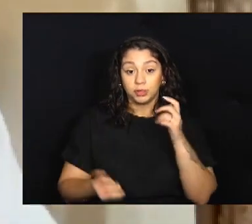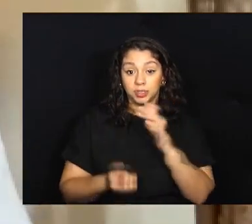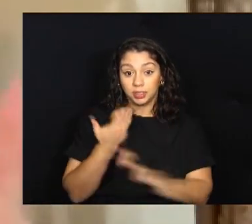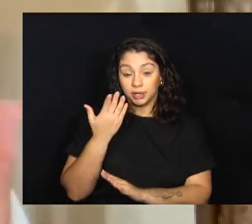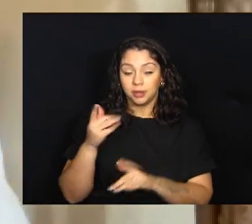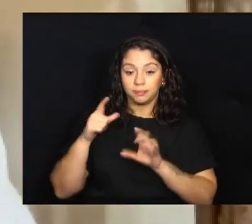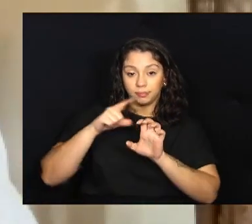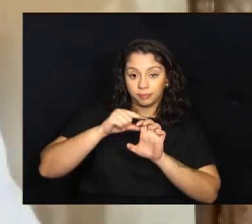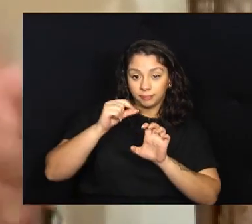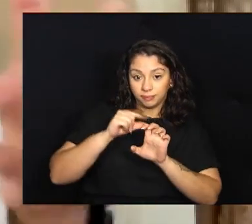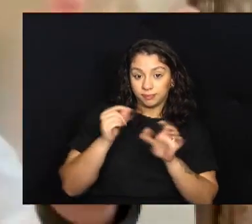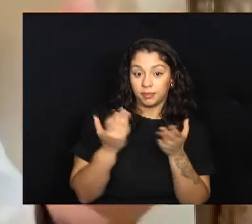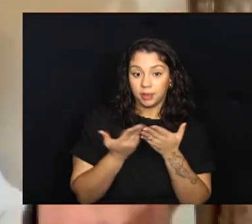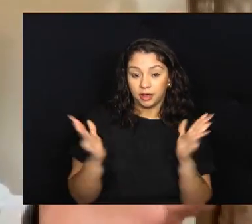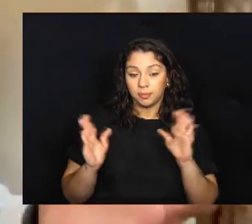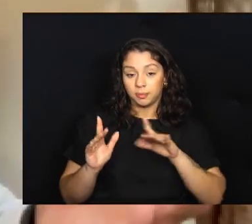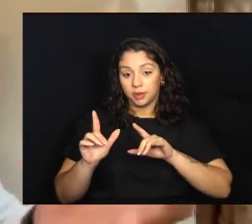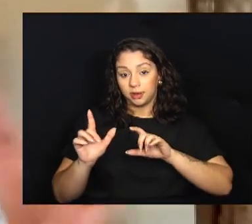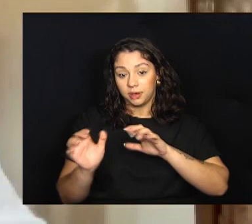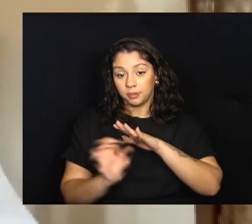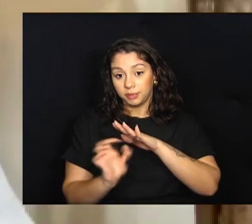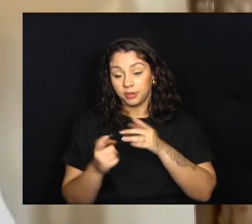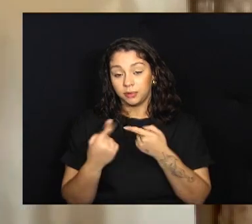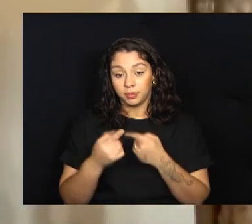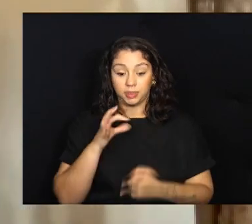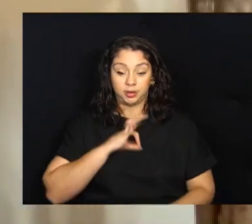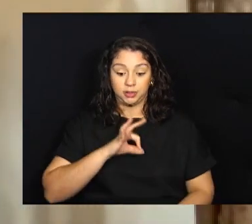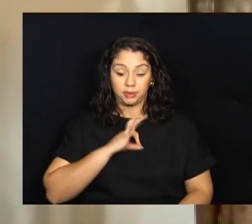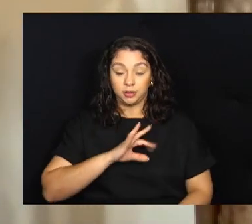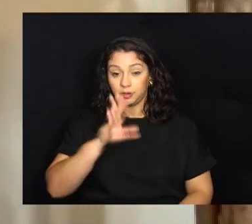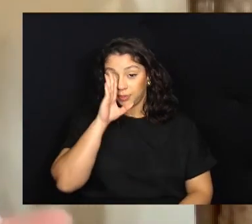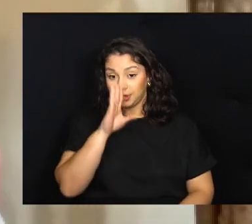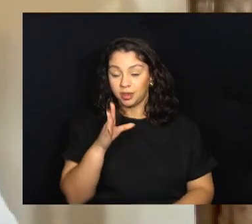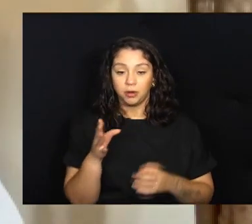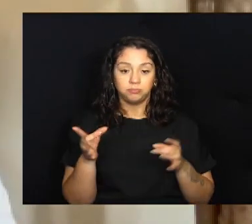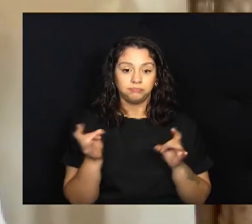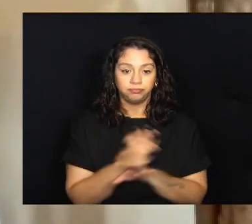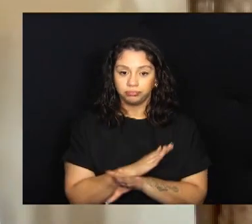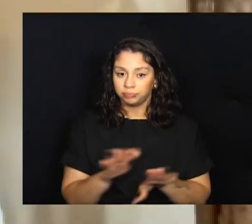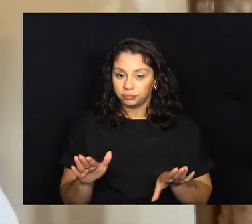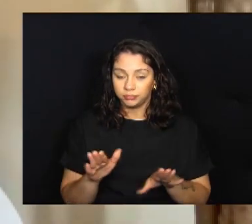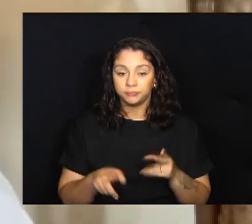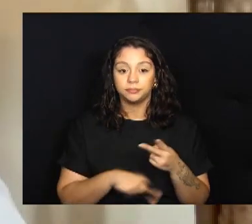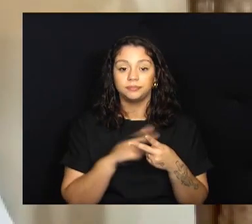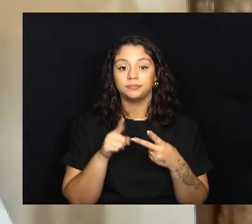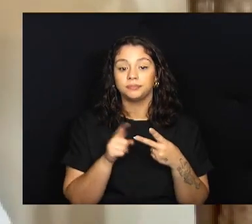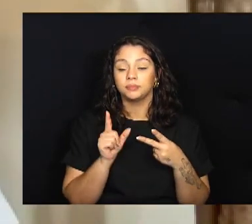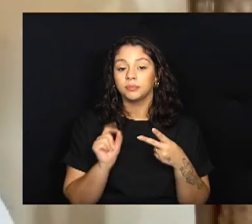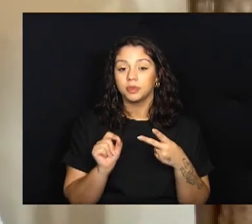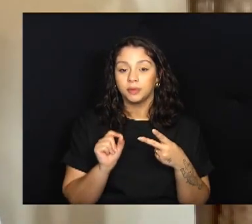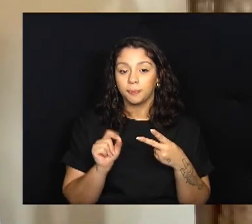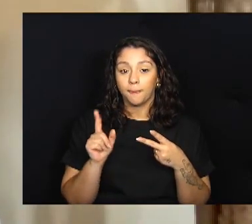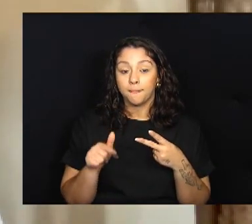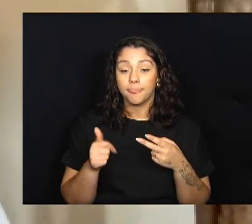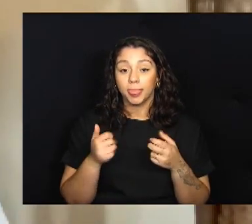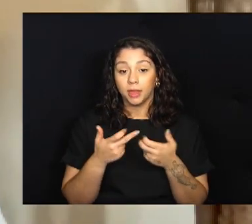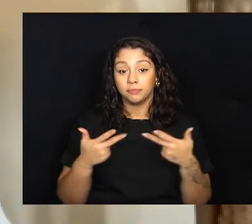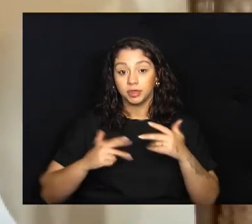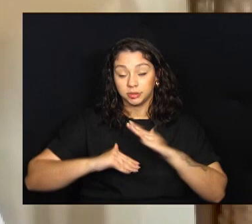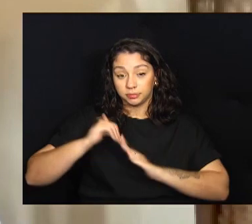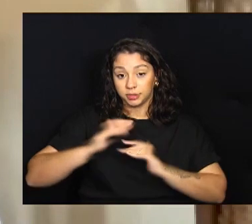empreender ou abrir um negócio porque a sua fonte de renda principal acabou. E o segundo ponto é que muitas atividades